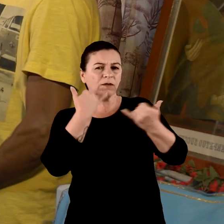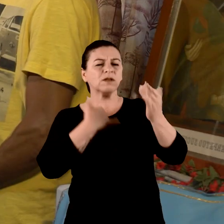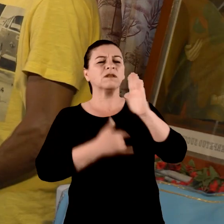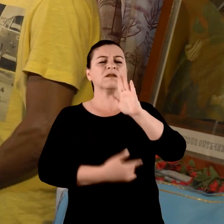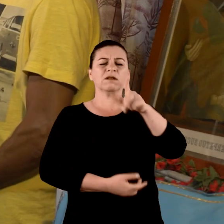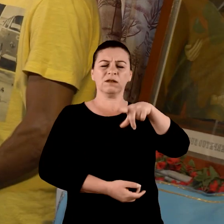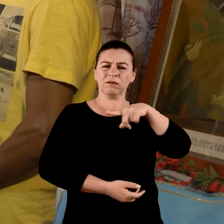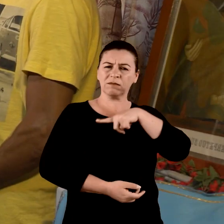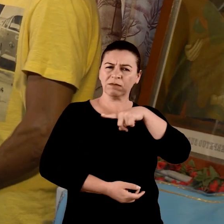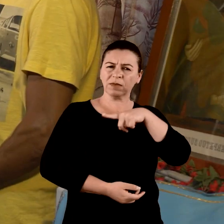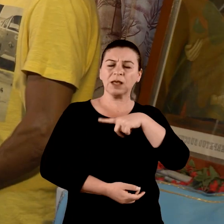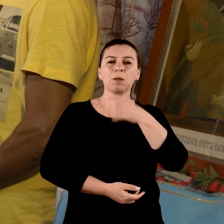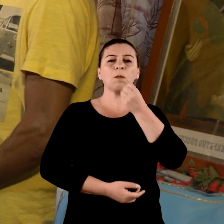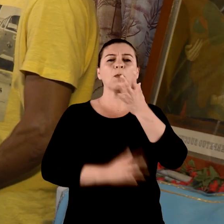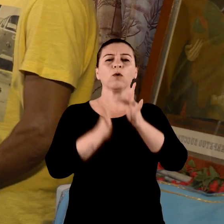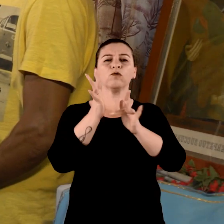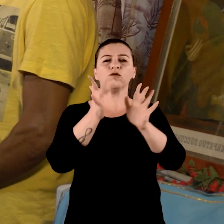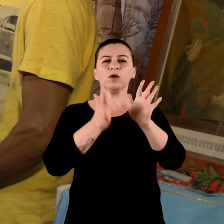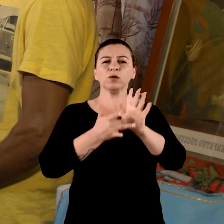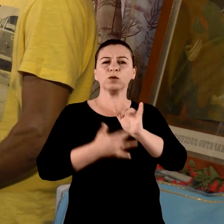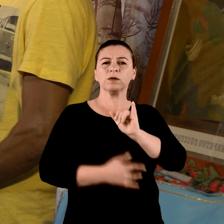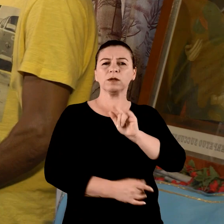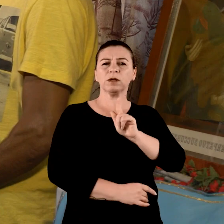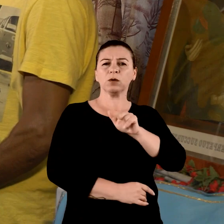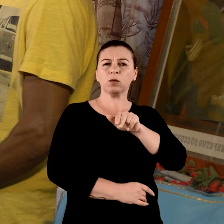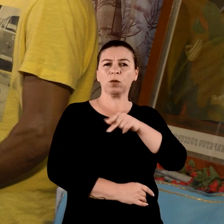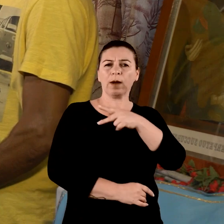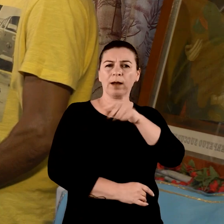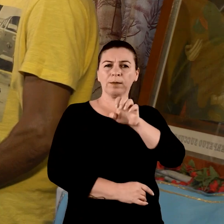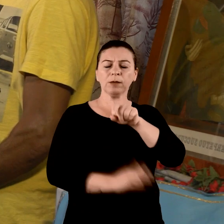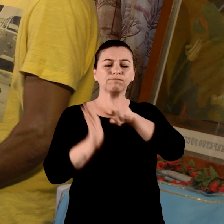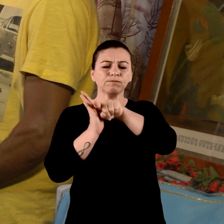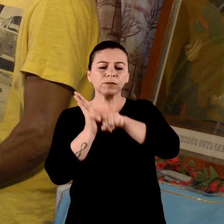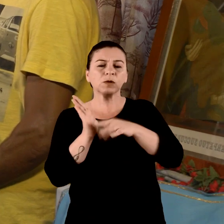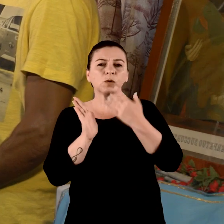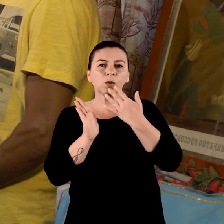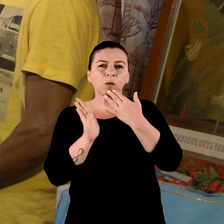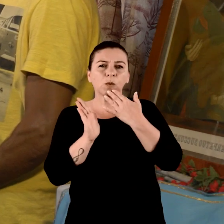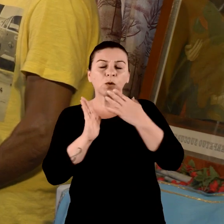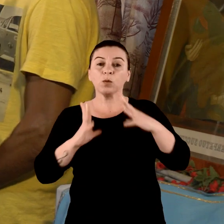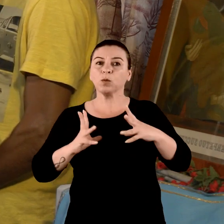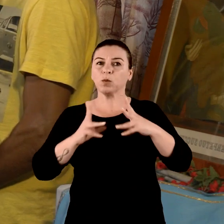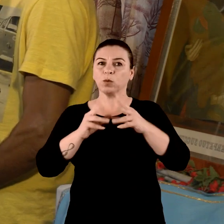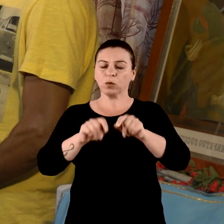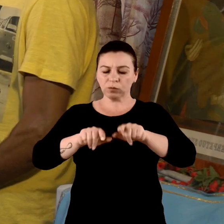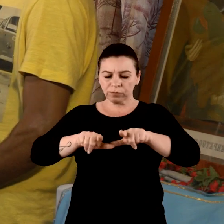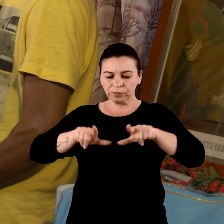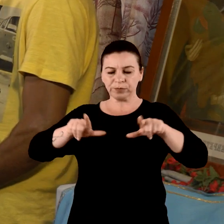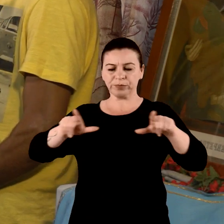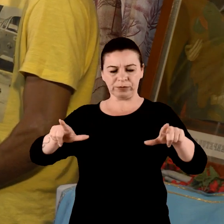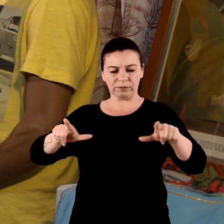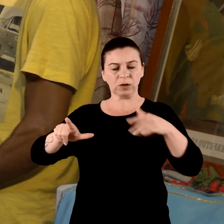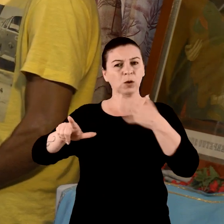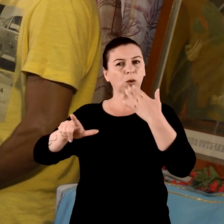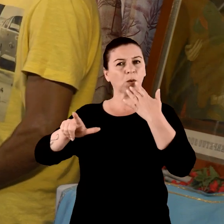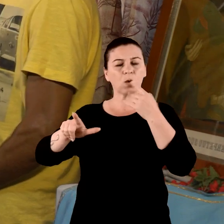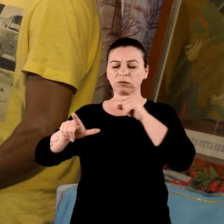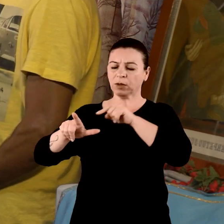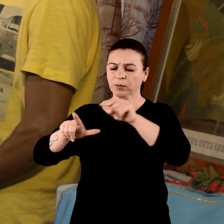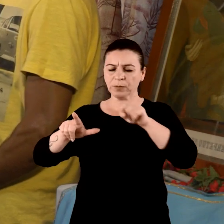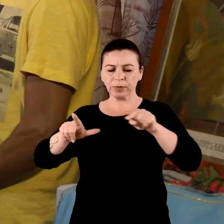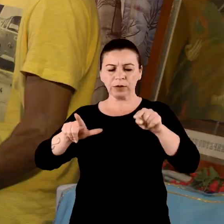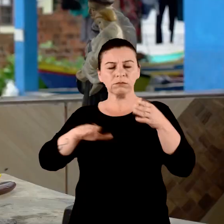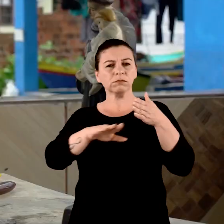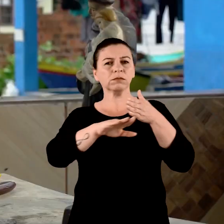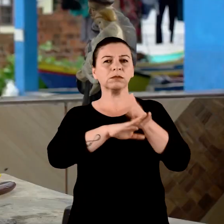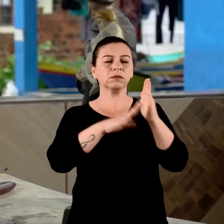assim, não, nós temos o Bom Jesus de Iguape. Aí o que eu faço? Pesquisa de cor. Levo tudo que se usa para restaurar Bom Jesus